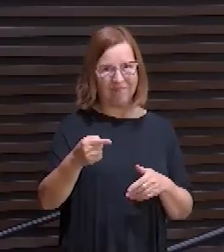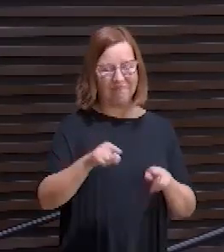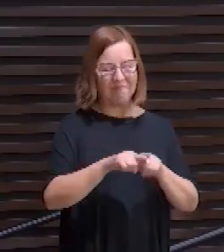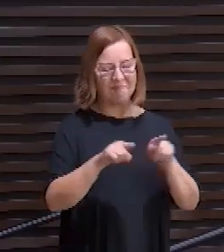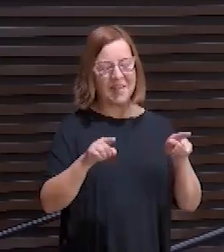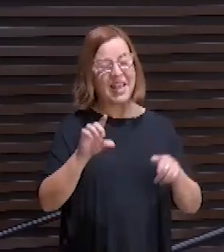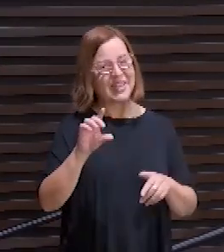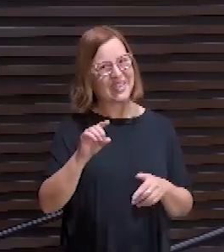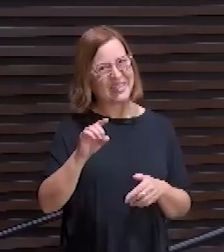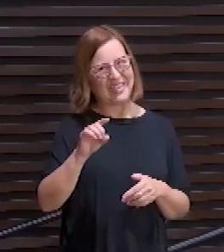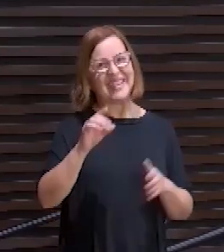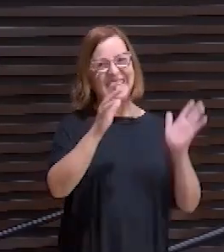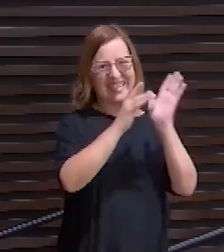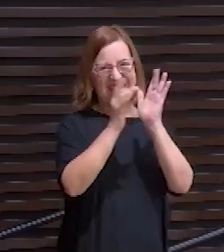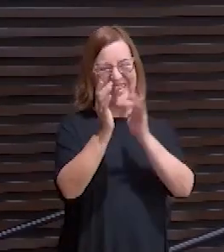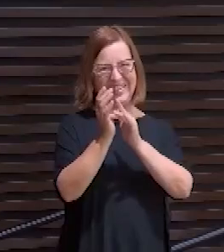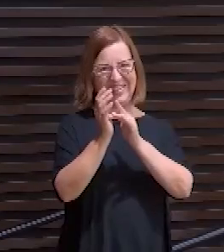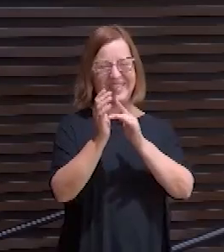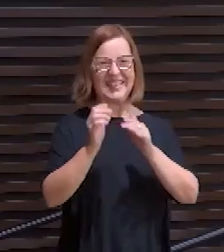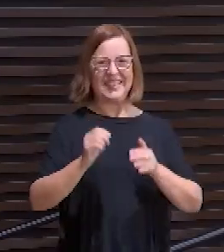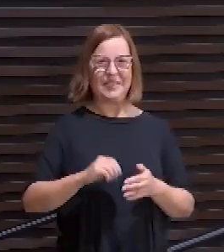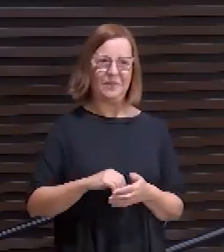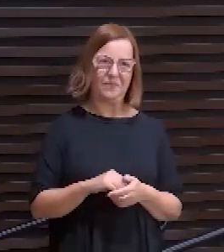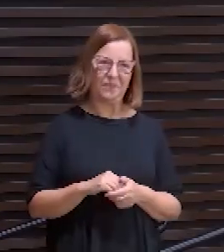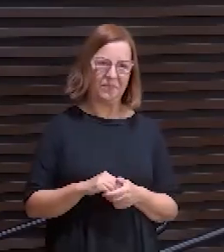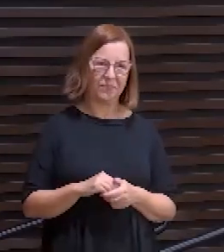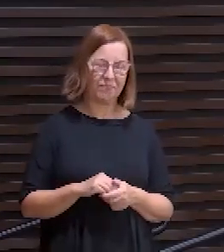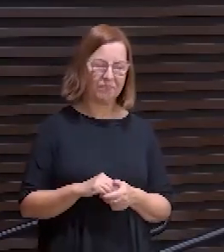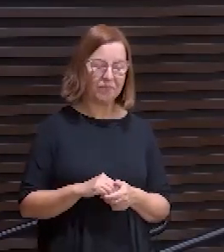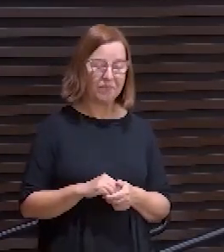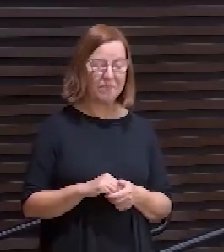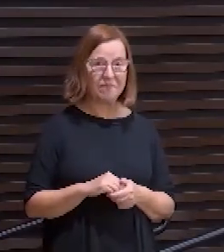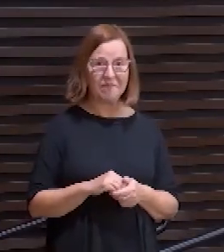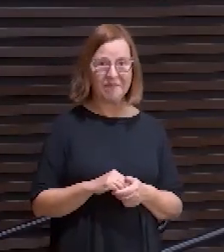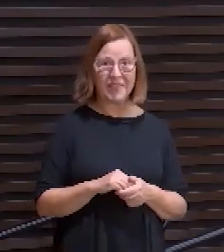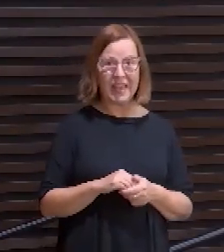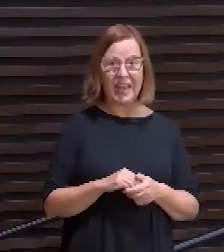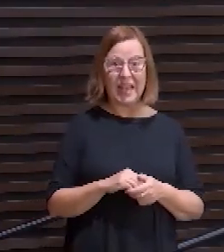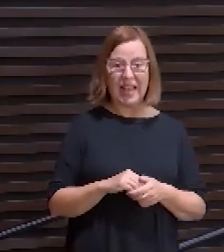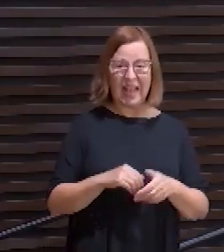na verdade são eles que prevalecem, porque se mantiveram fiéis até a morte.